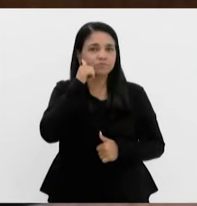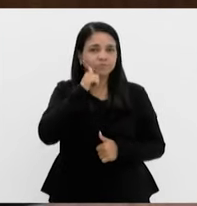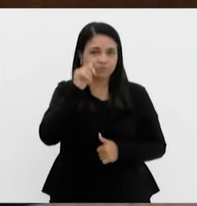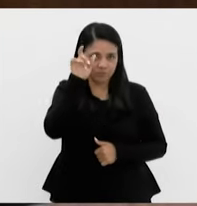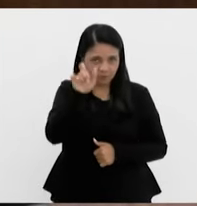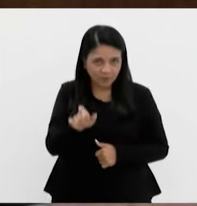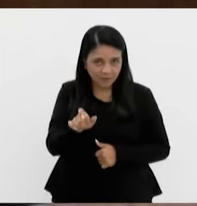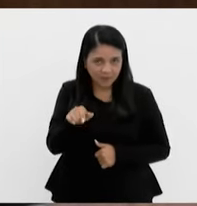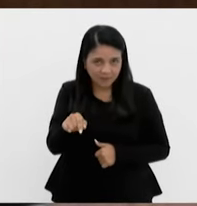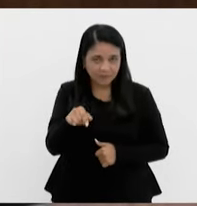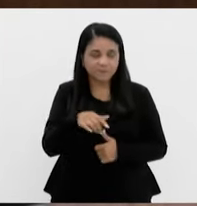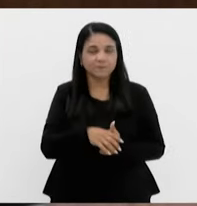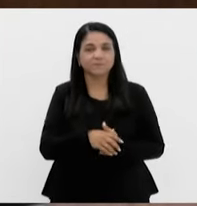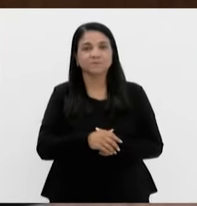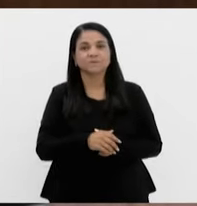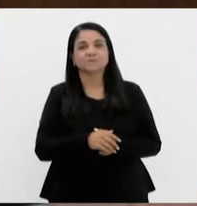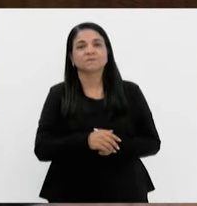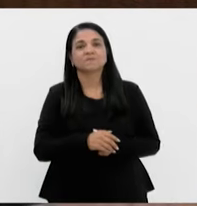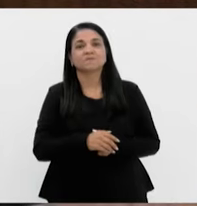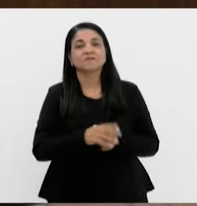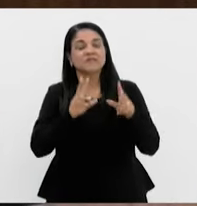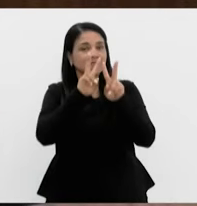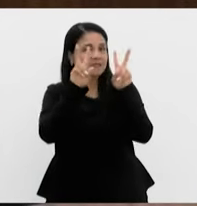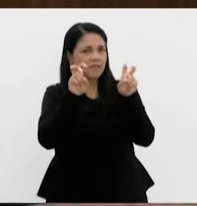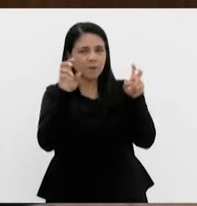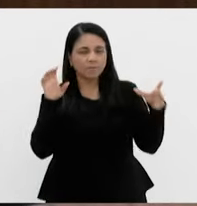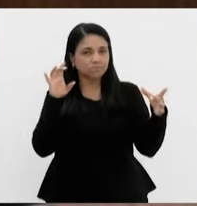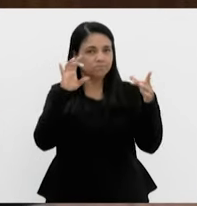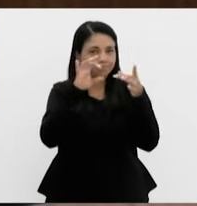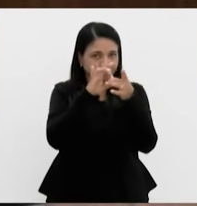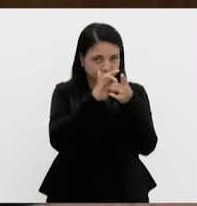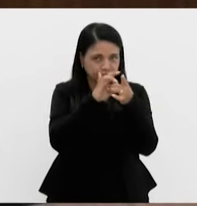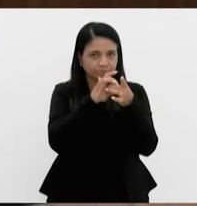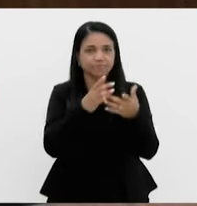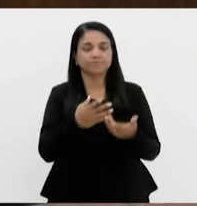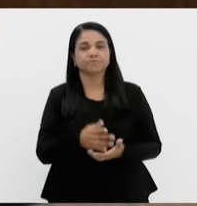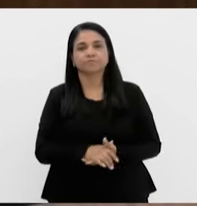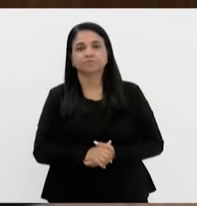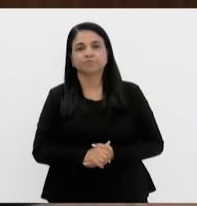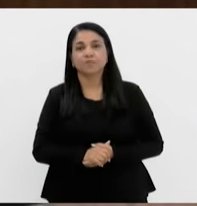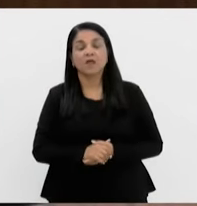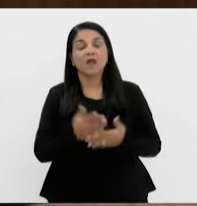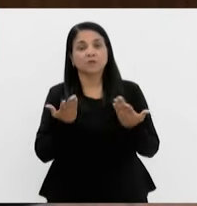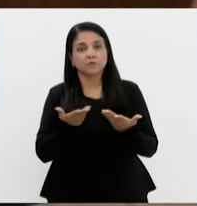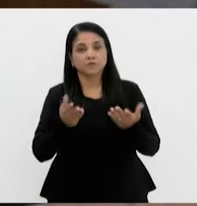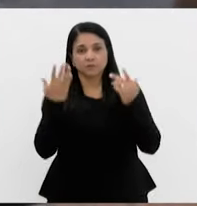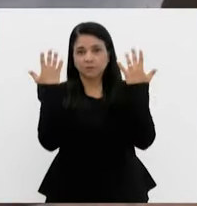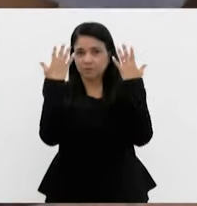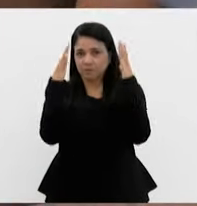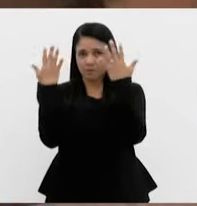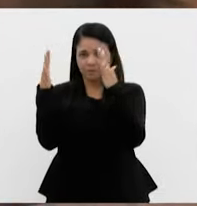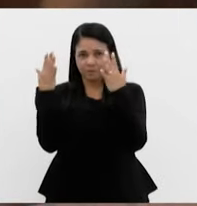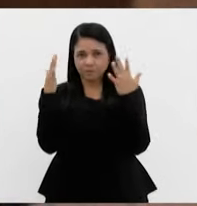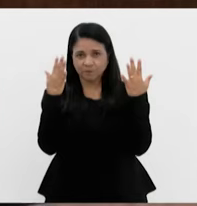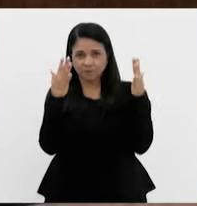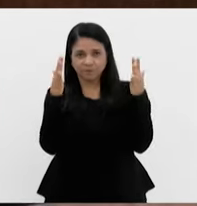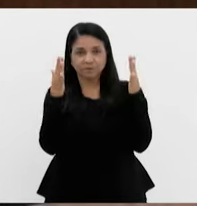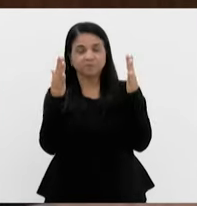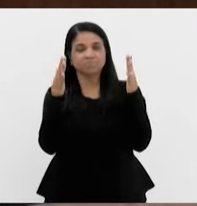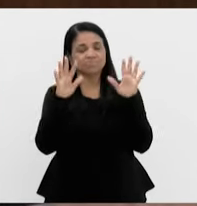deputados relacionado a essa temática e eu não podia também deixar hoje de parabenizar e